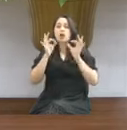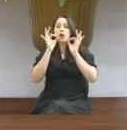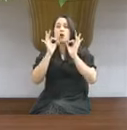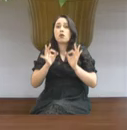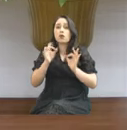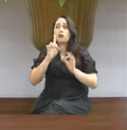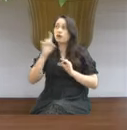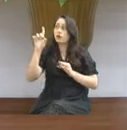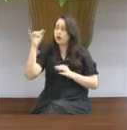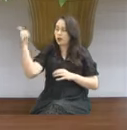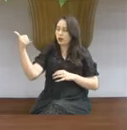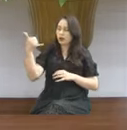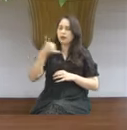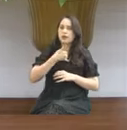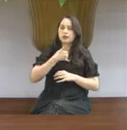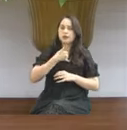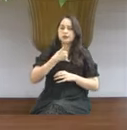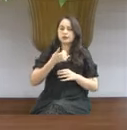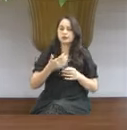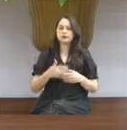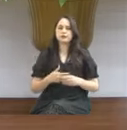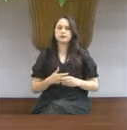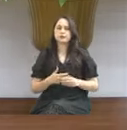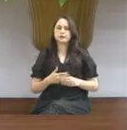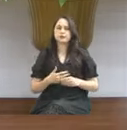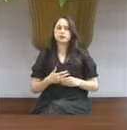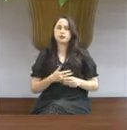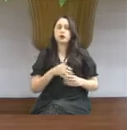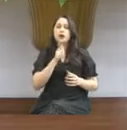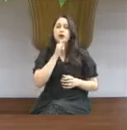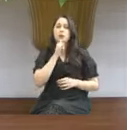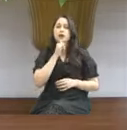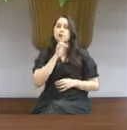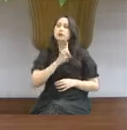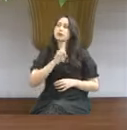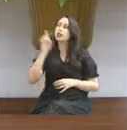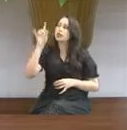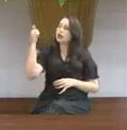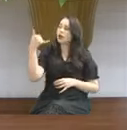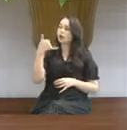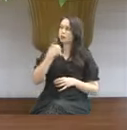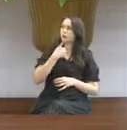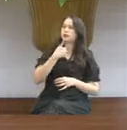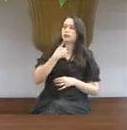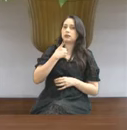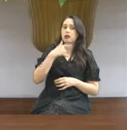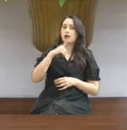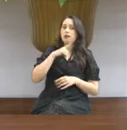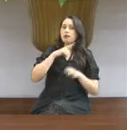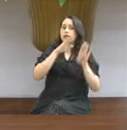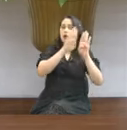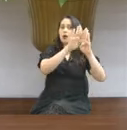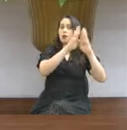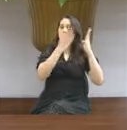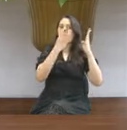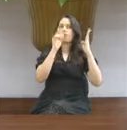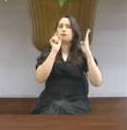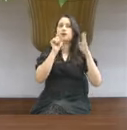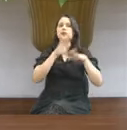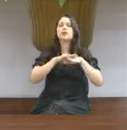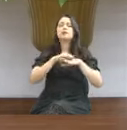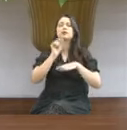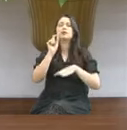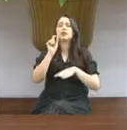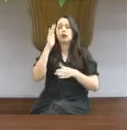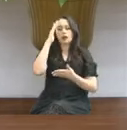Deus disse para mim. Por exemplo, Deus disse que vai abrir uma porta. O que você tem que fazer? Eu